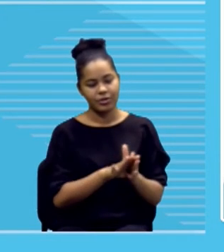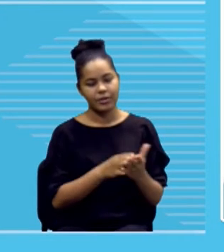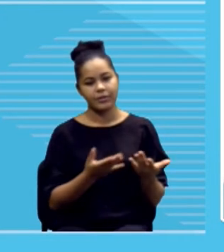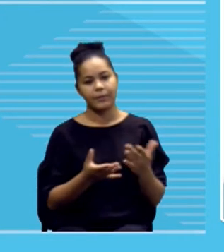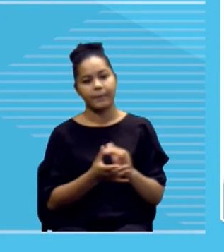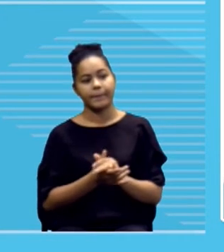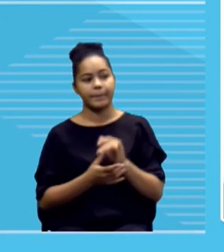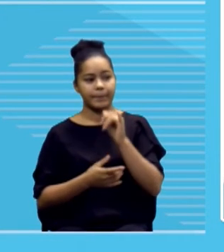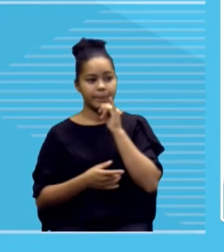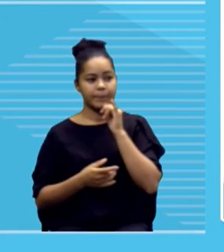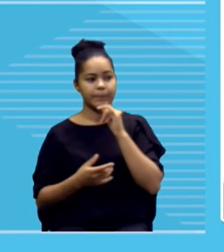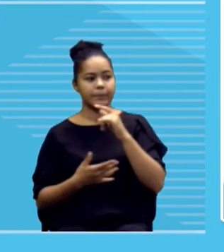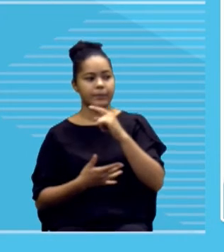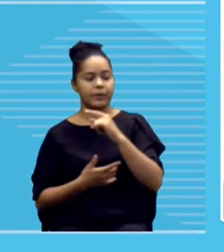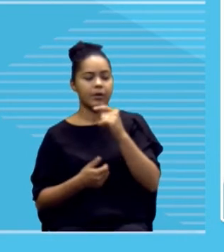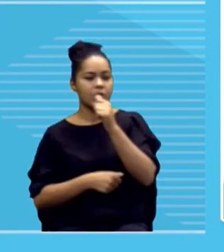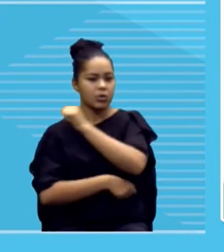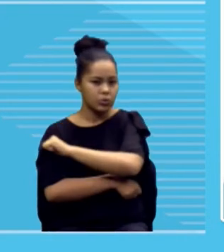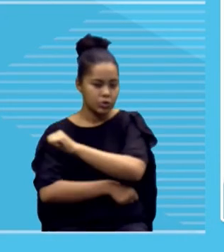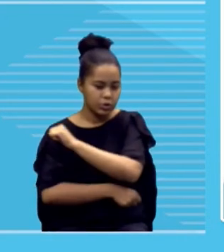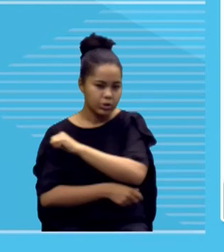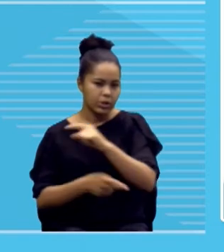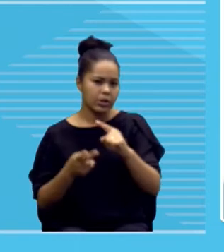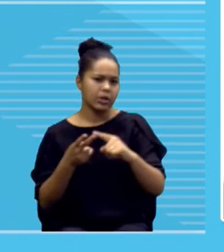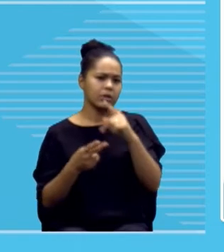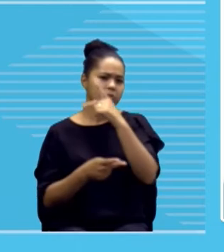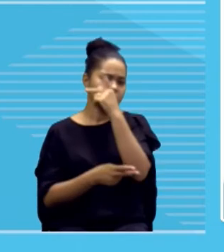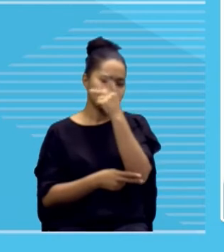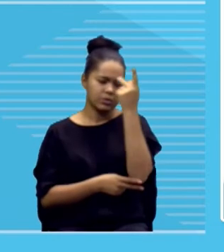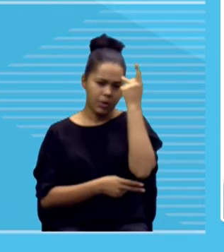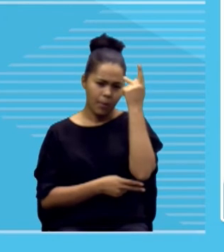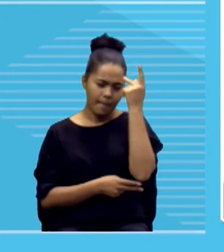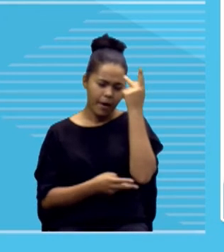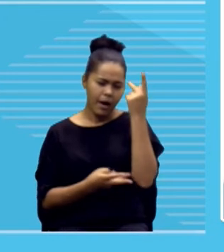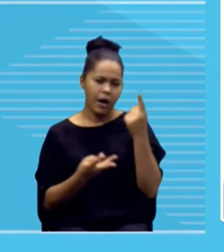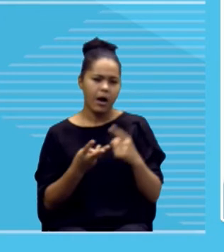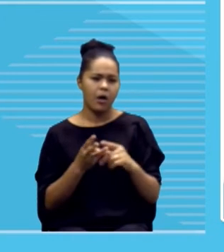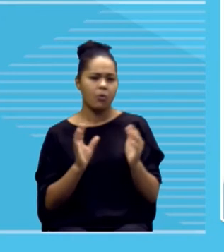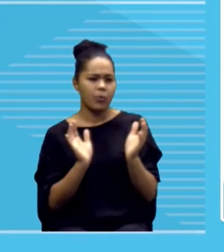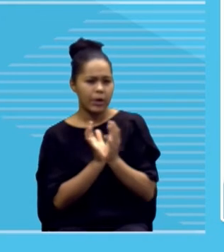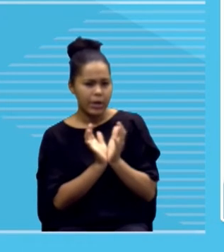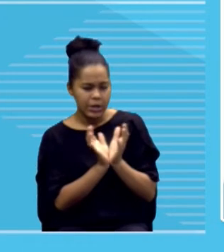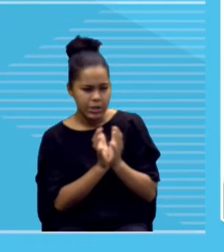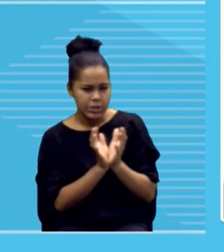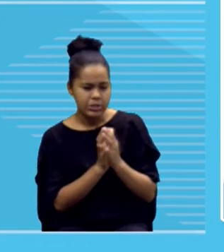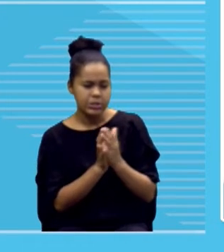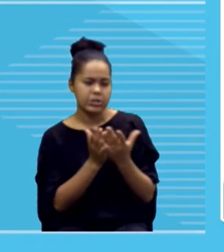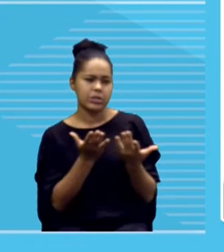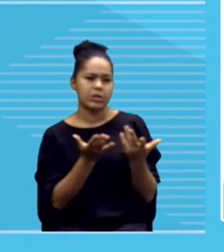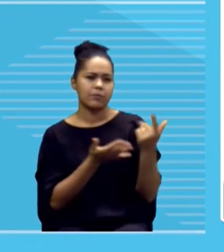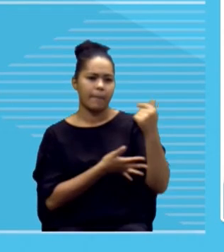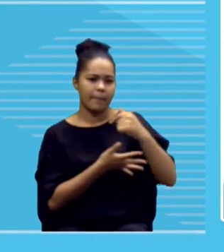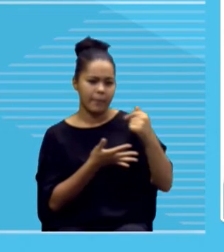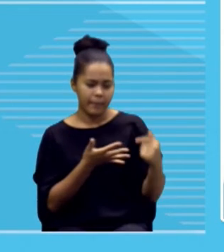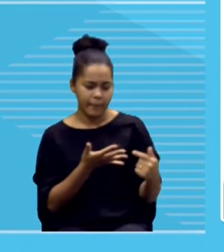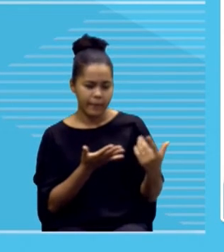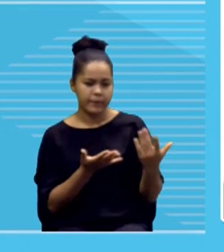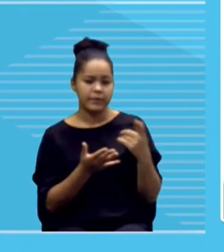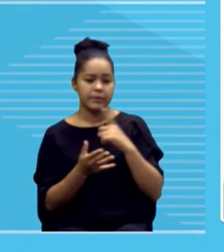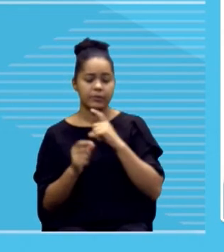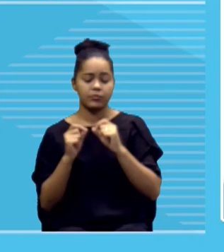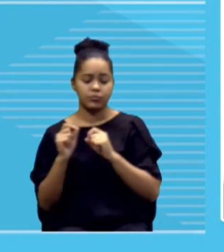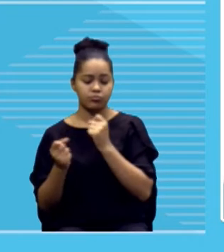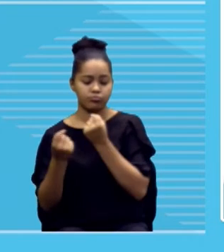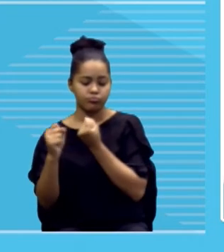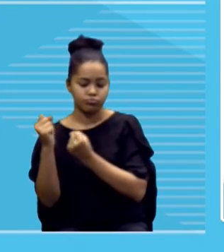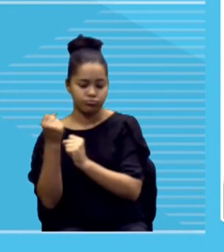São Paulo, Fortaleza, Recife. Você tem as grandes metrópoles nacionais, Belo Horizonte, e você também tem as